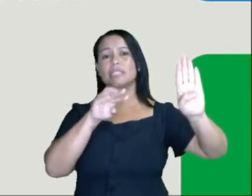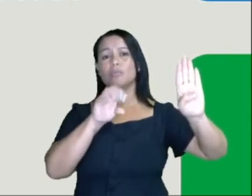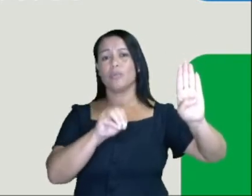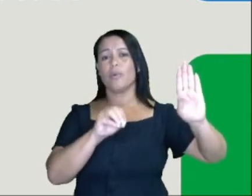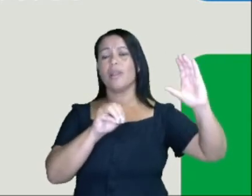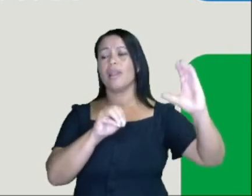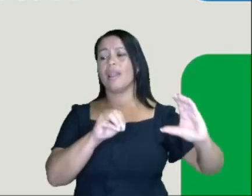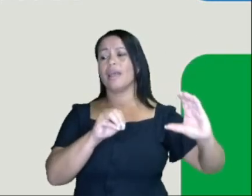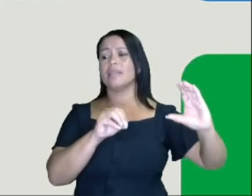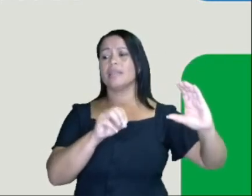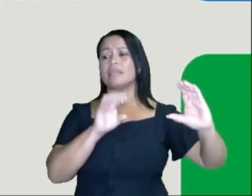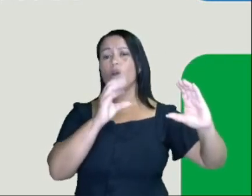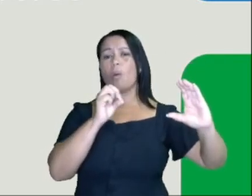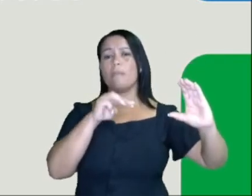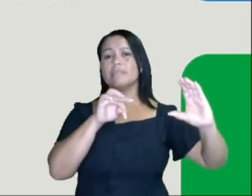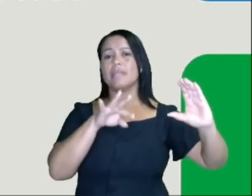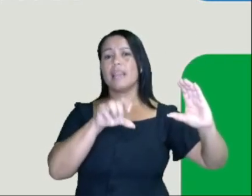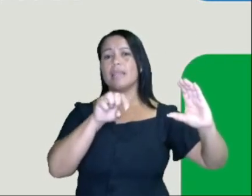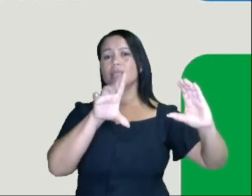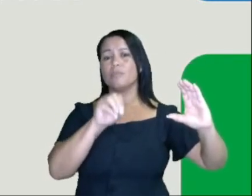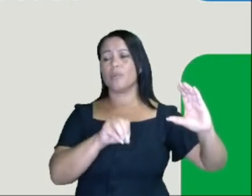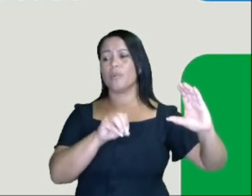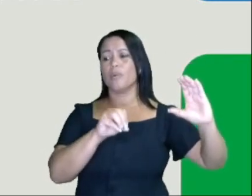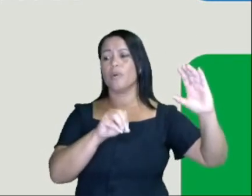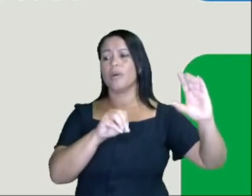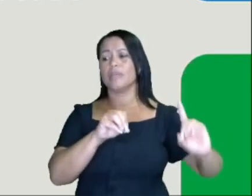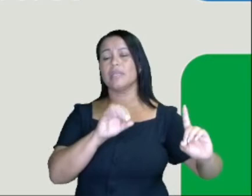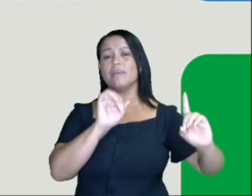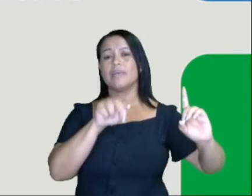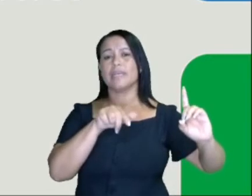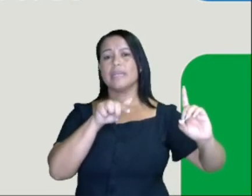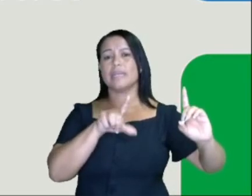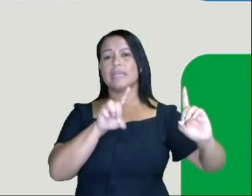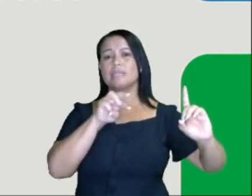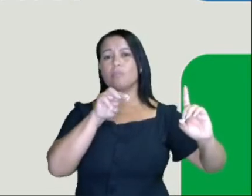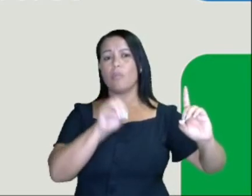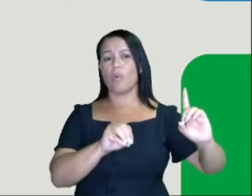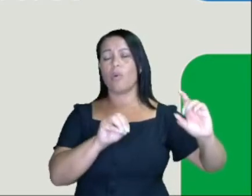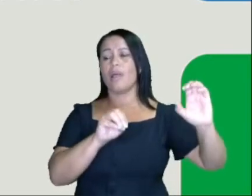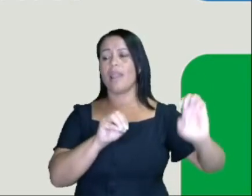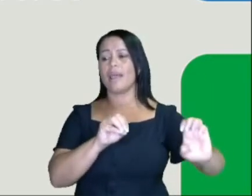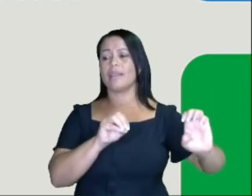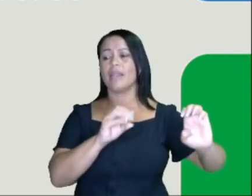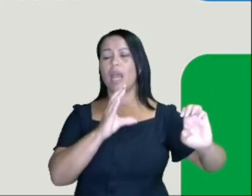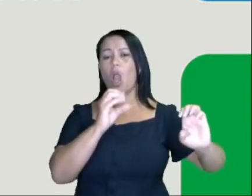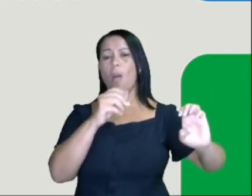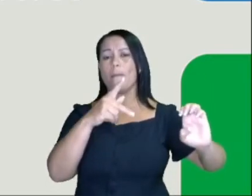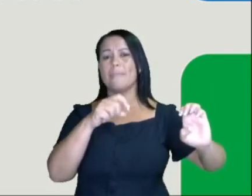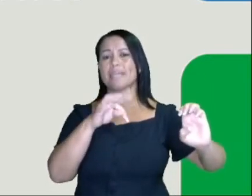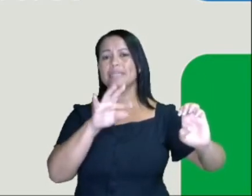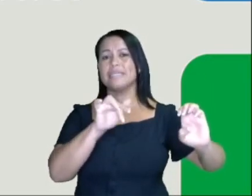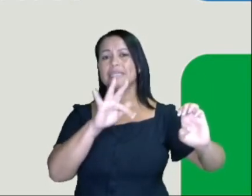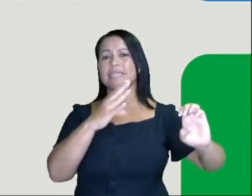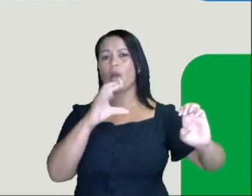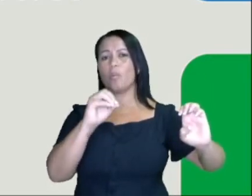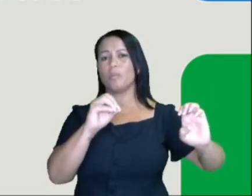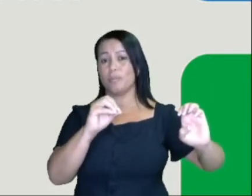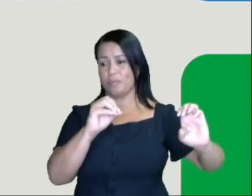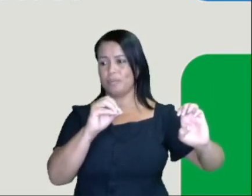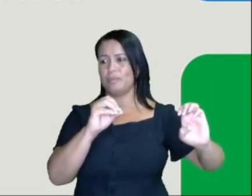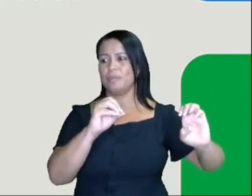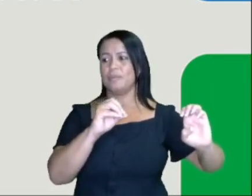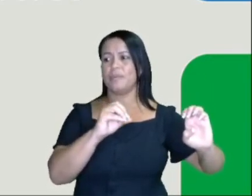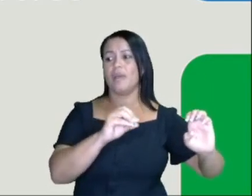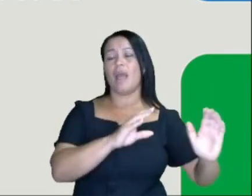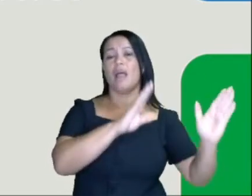letra C, comensalismo, letra D, inquilinismo, letra E, competição.